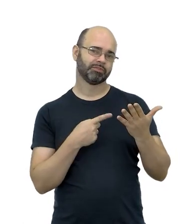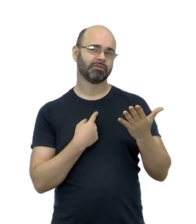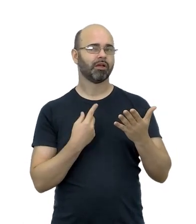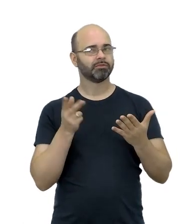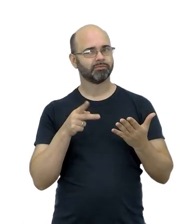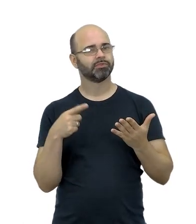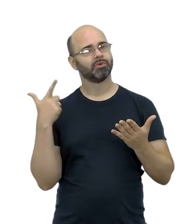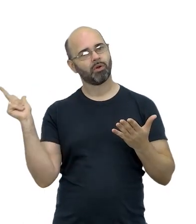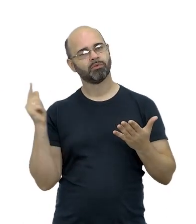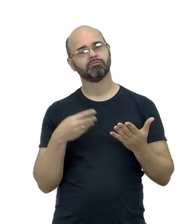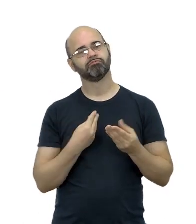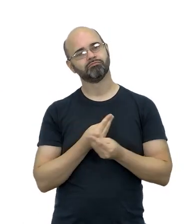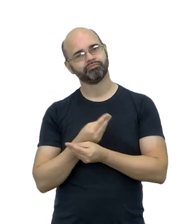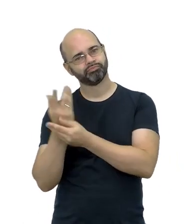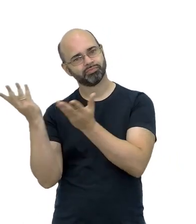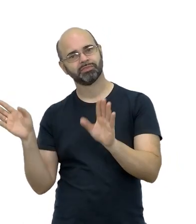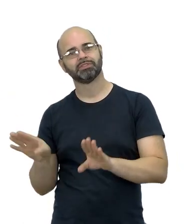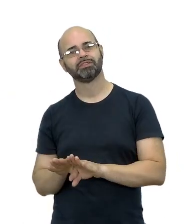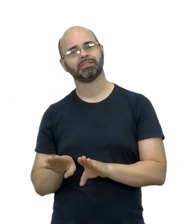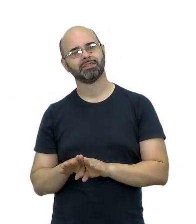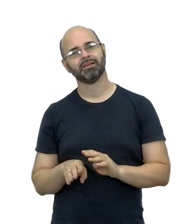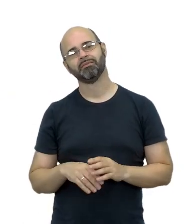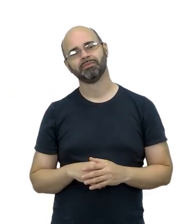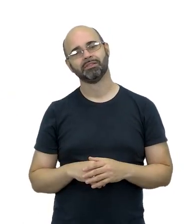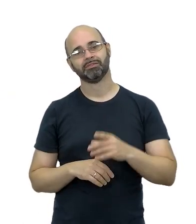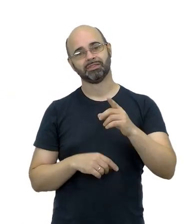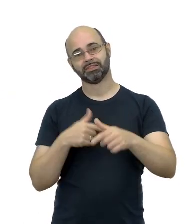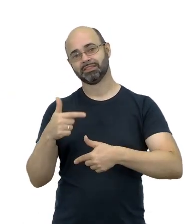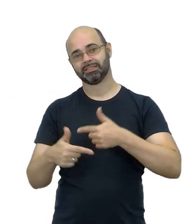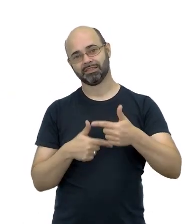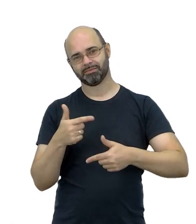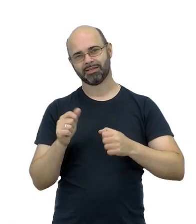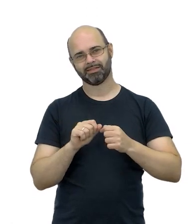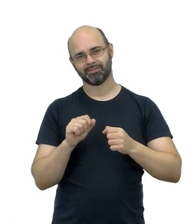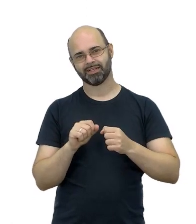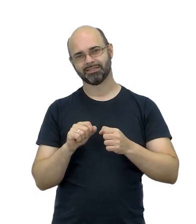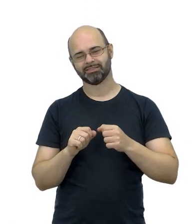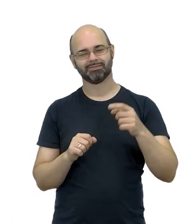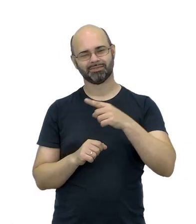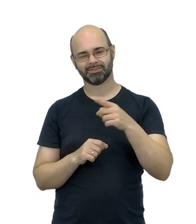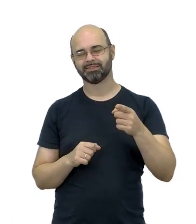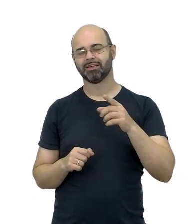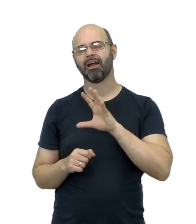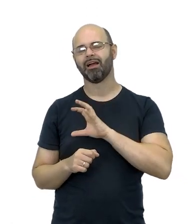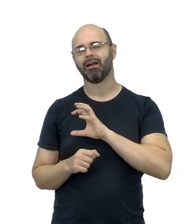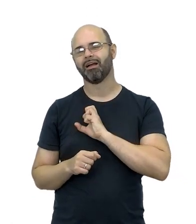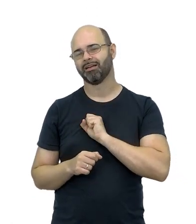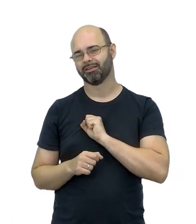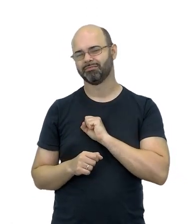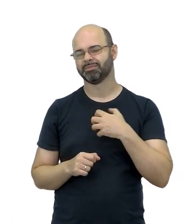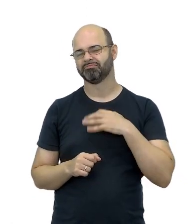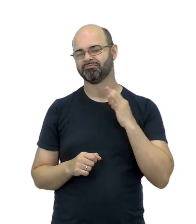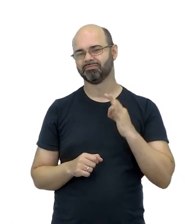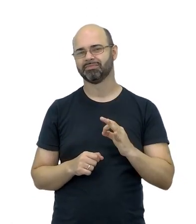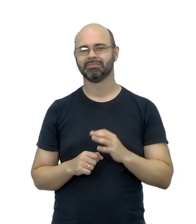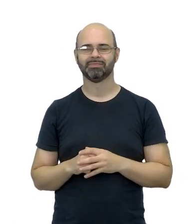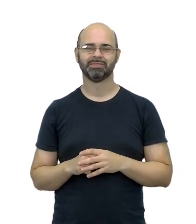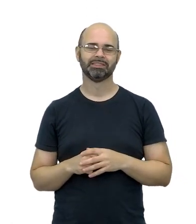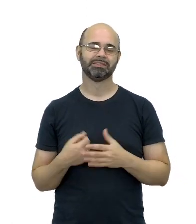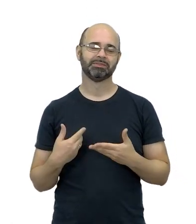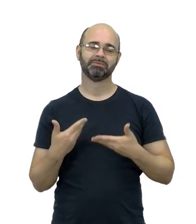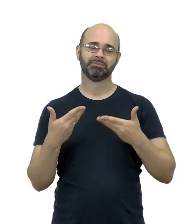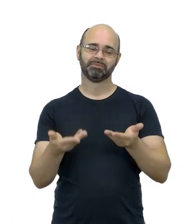outros professores, né, da rede esse trabalho que vocês estão fazendo, que eu acho que vocês vão amar. E a gente quer compartilhar isso,